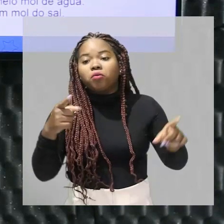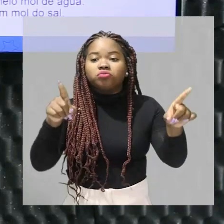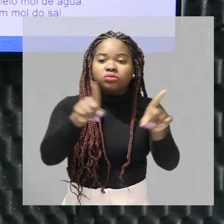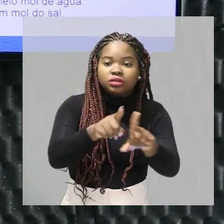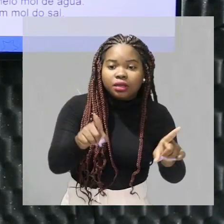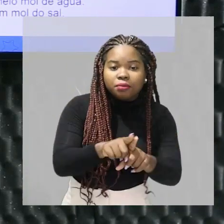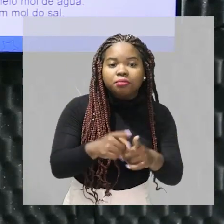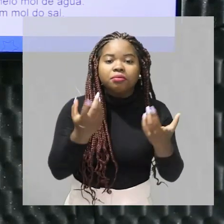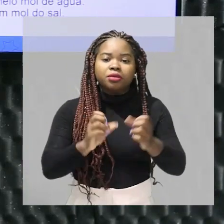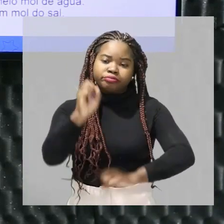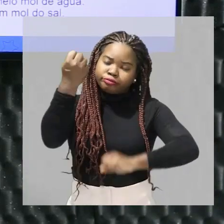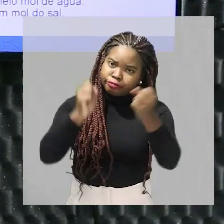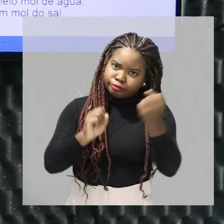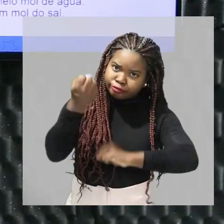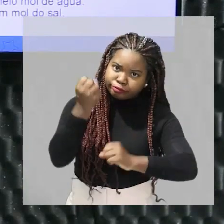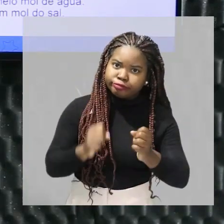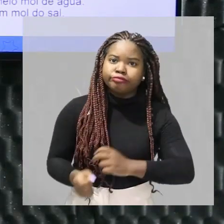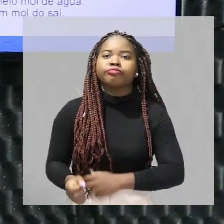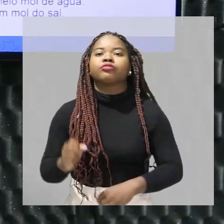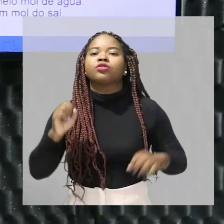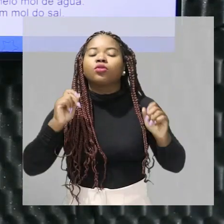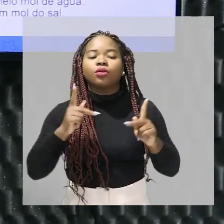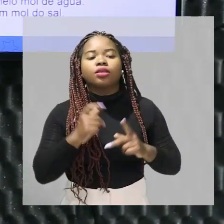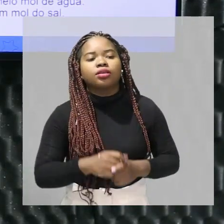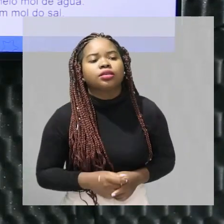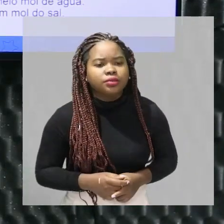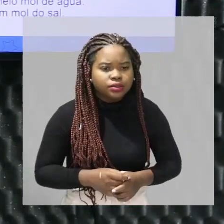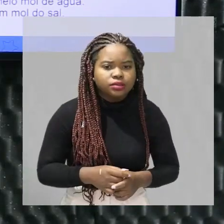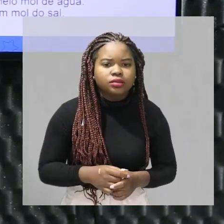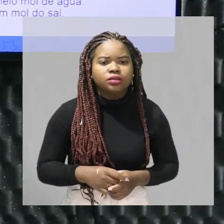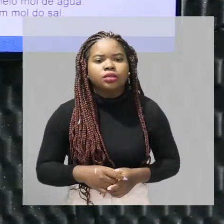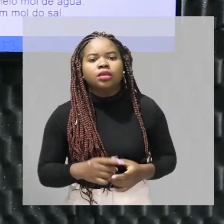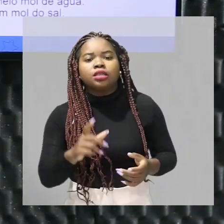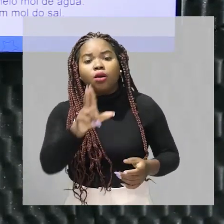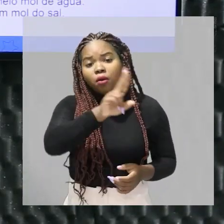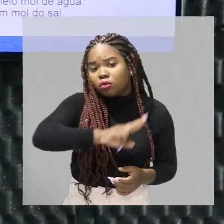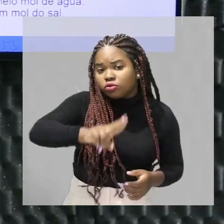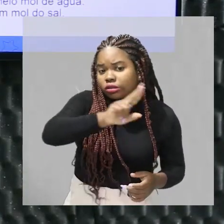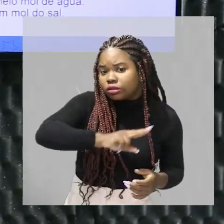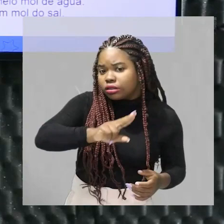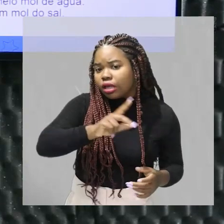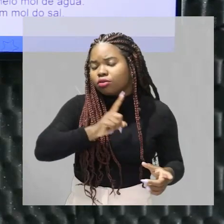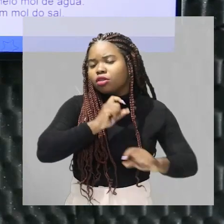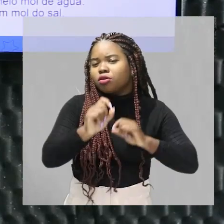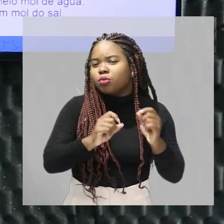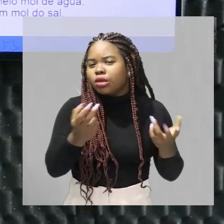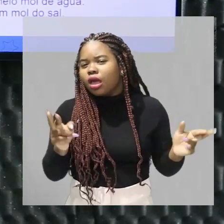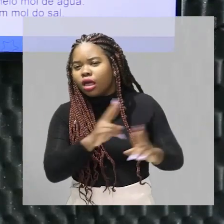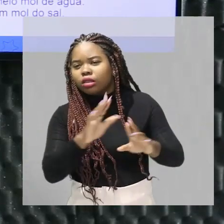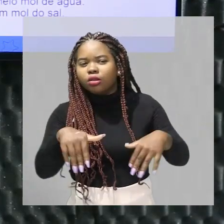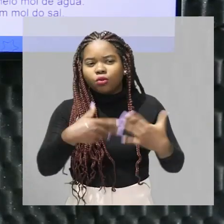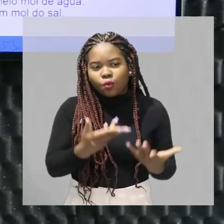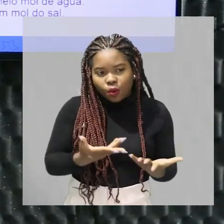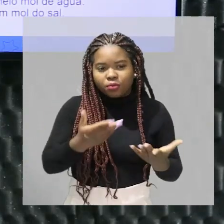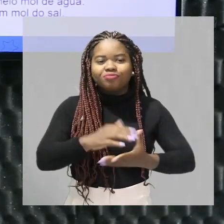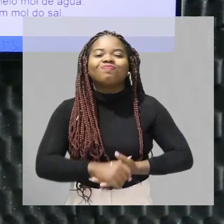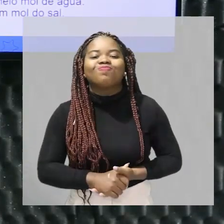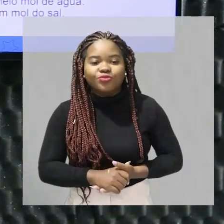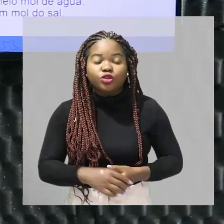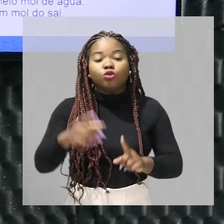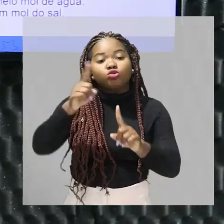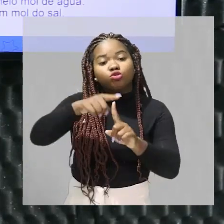mesmo industrializados. Uma das formas de sua obtenção é por meio da reação de